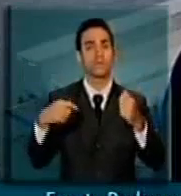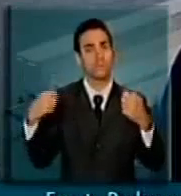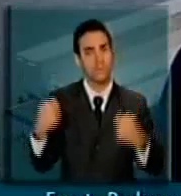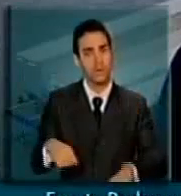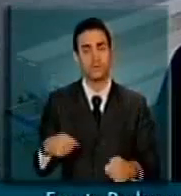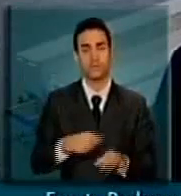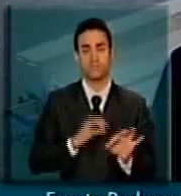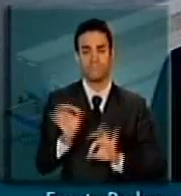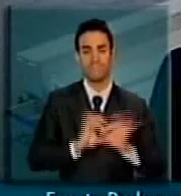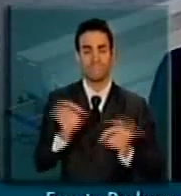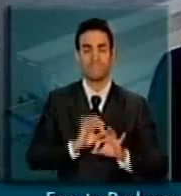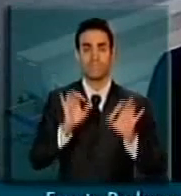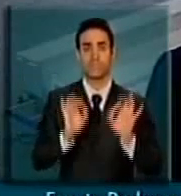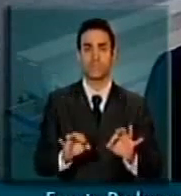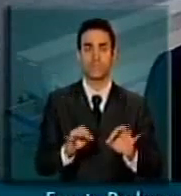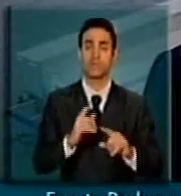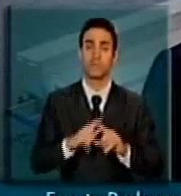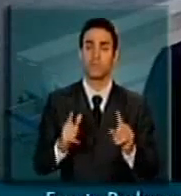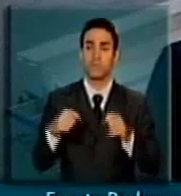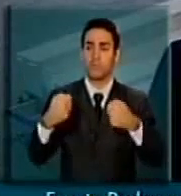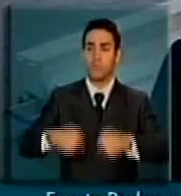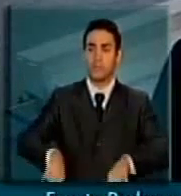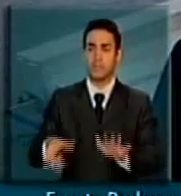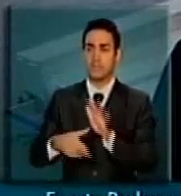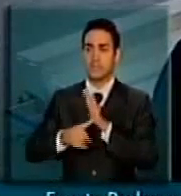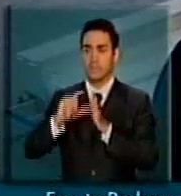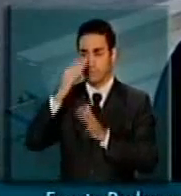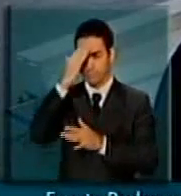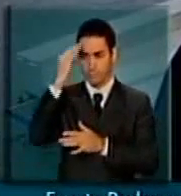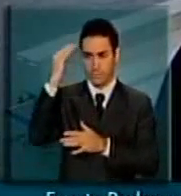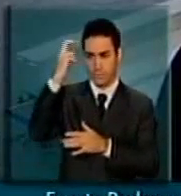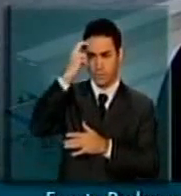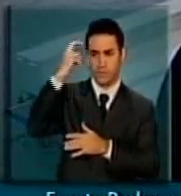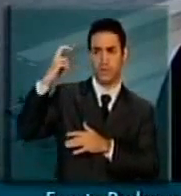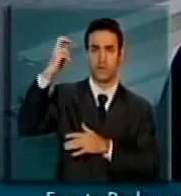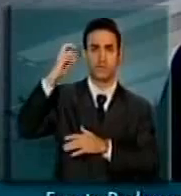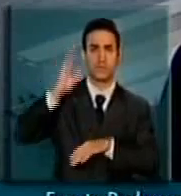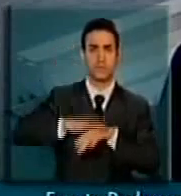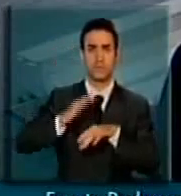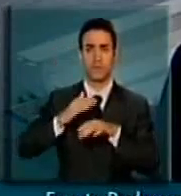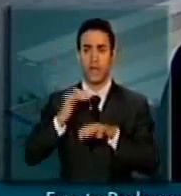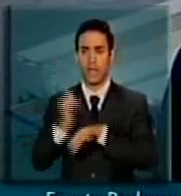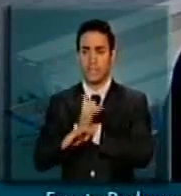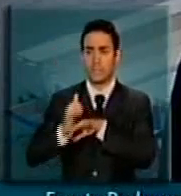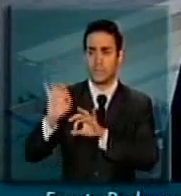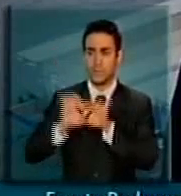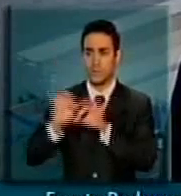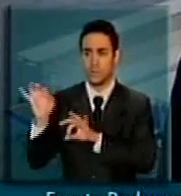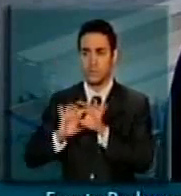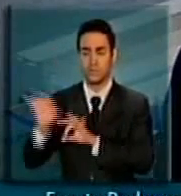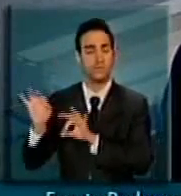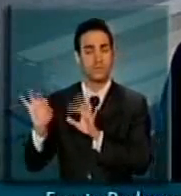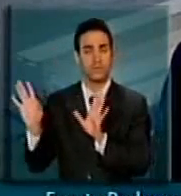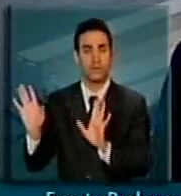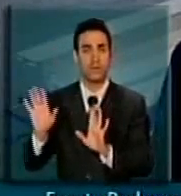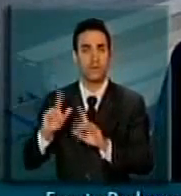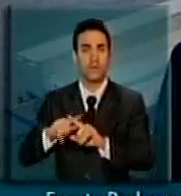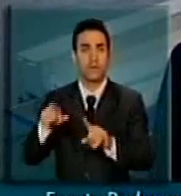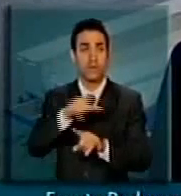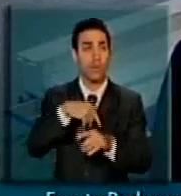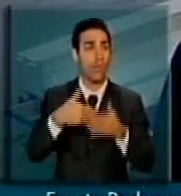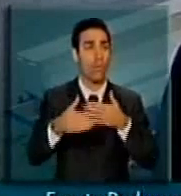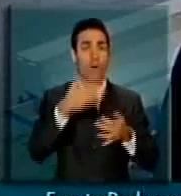deveríamos. Não precisa ser especialista em logística para entender que a solução para o transporte de carga no Brasil,